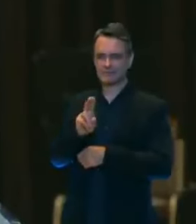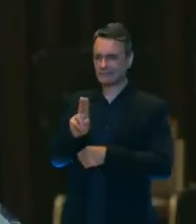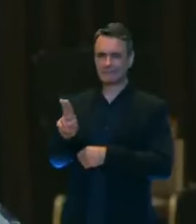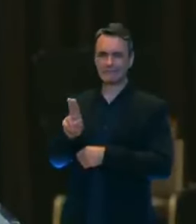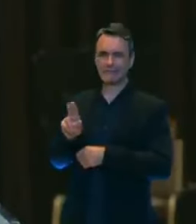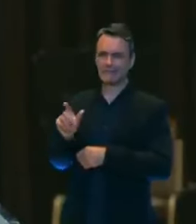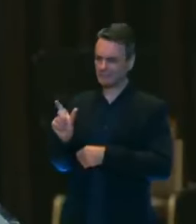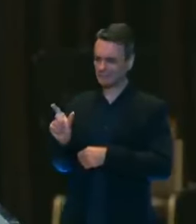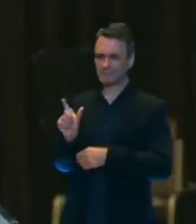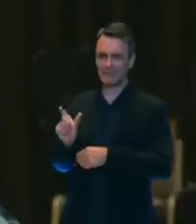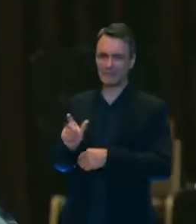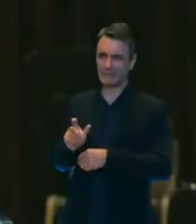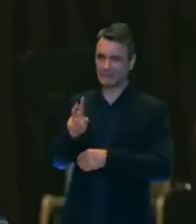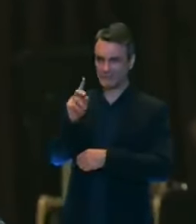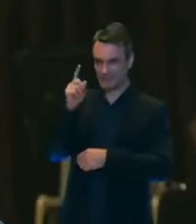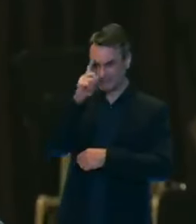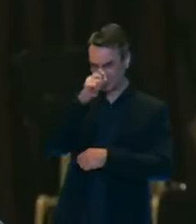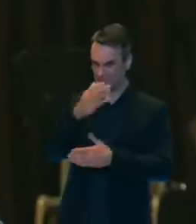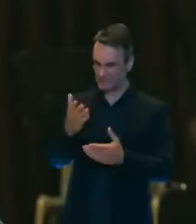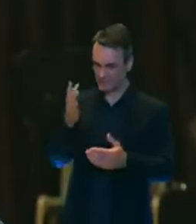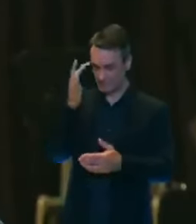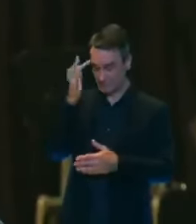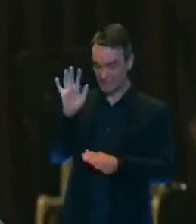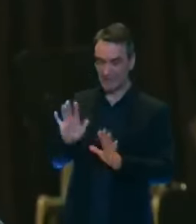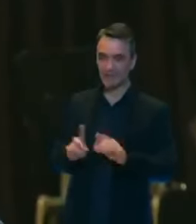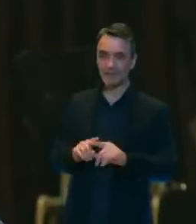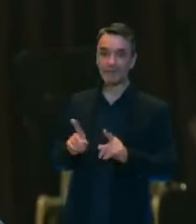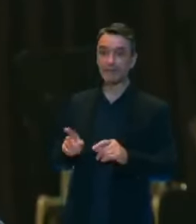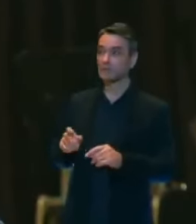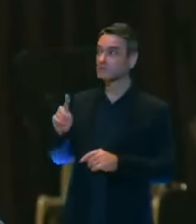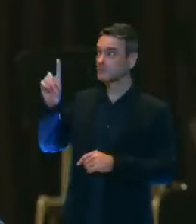entenderam. O Deus que é justo,